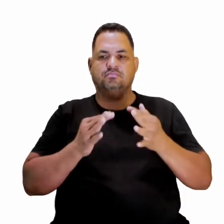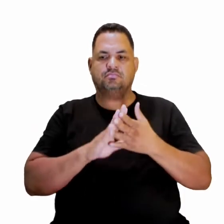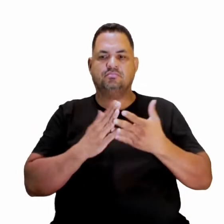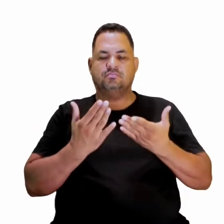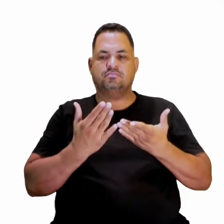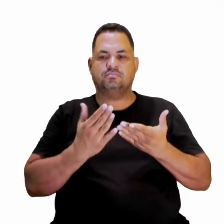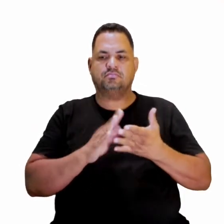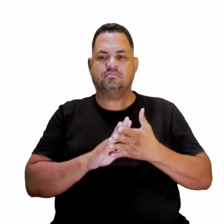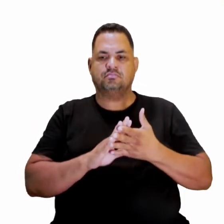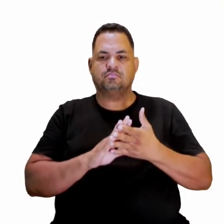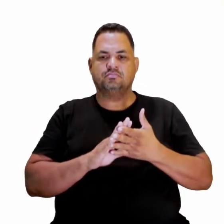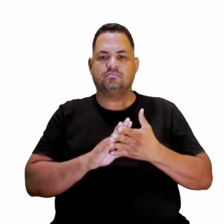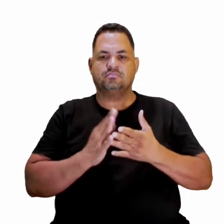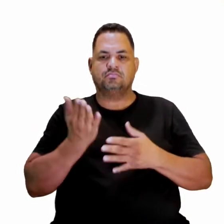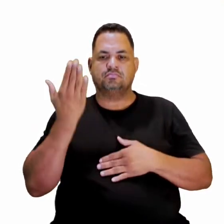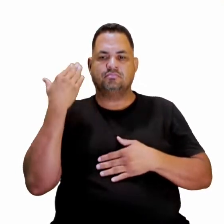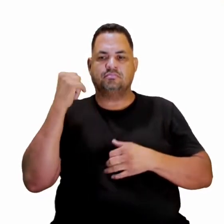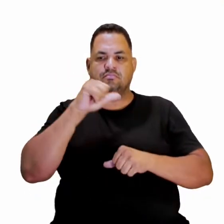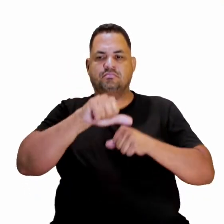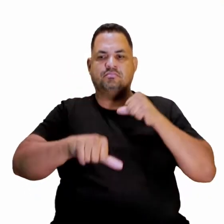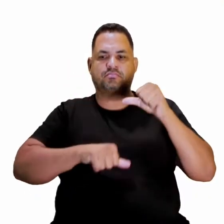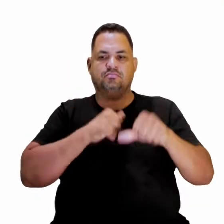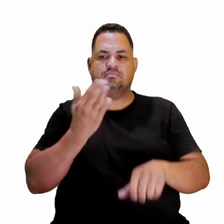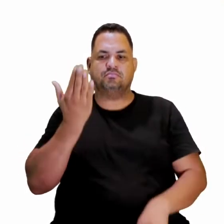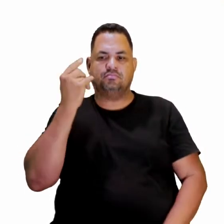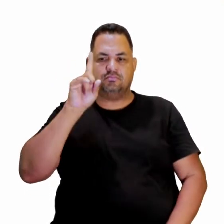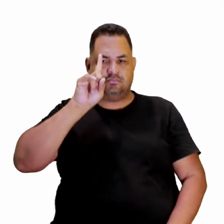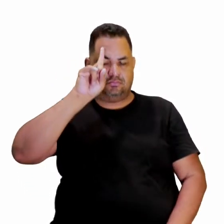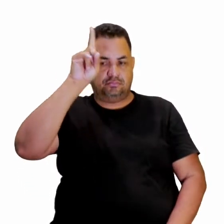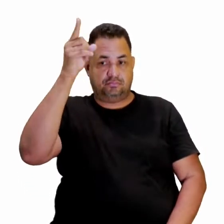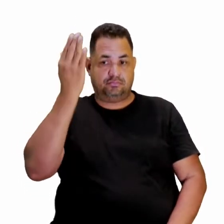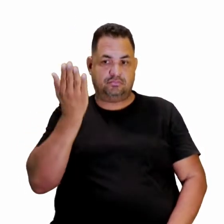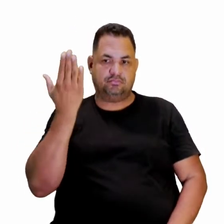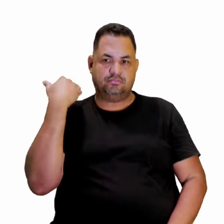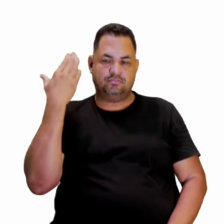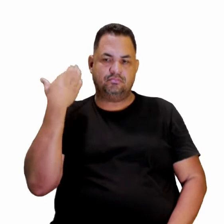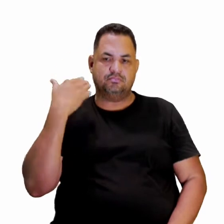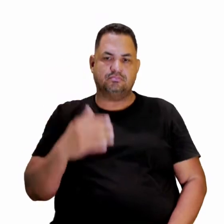deixar ele no passado, com a ideia de passado.